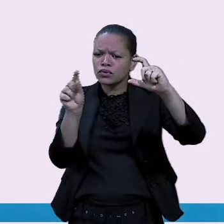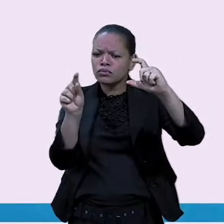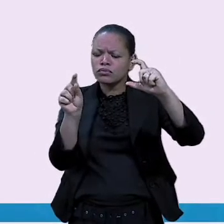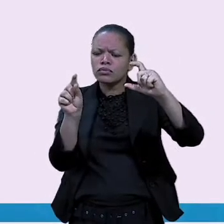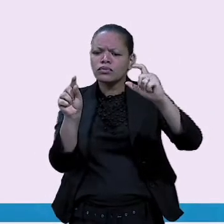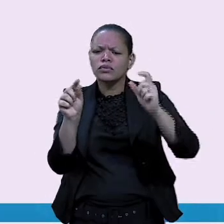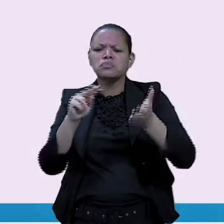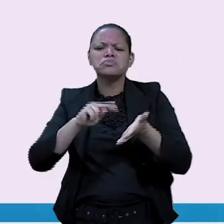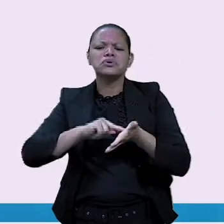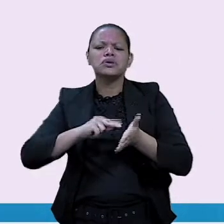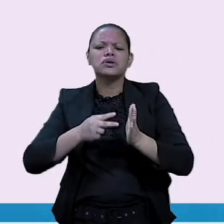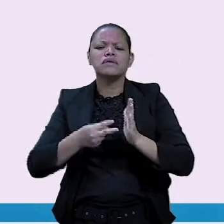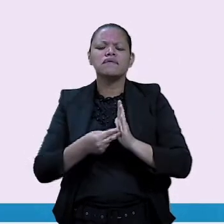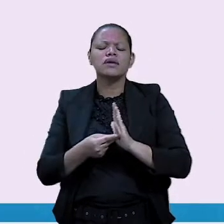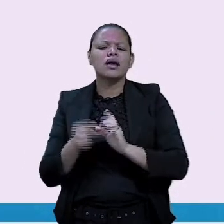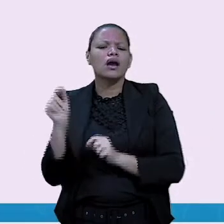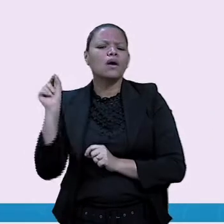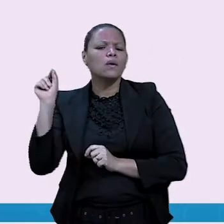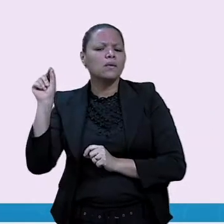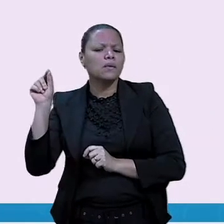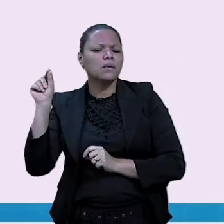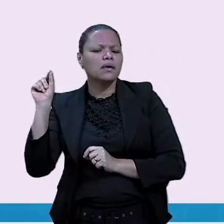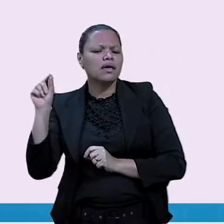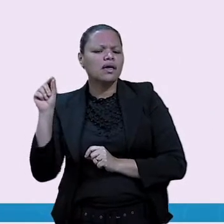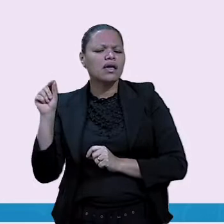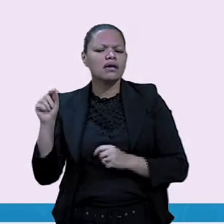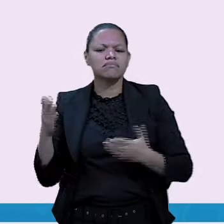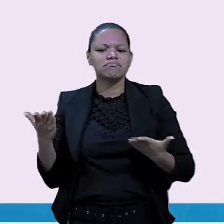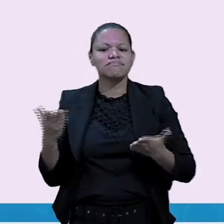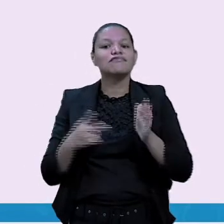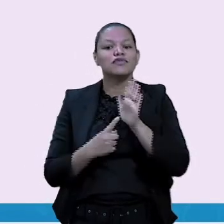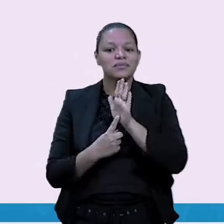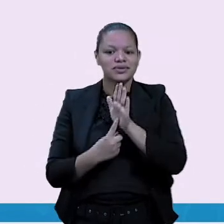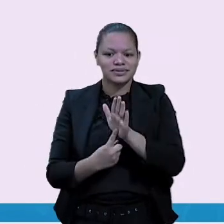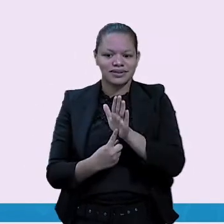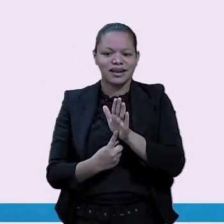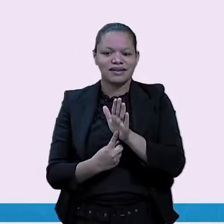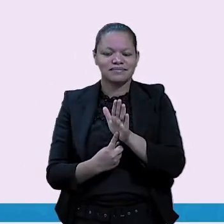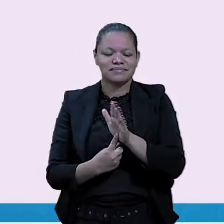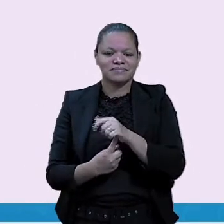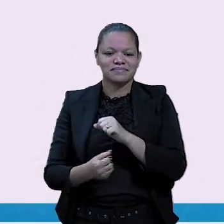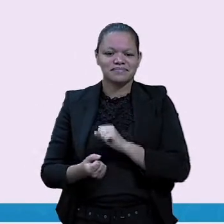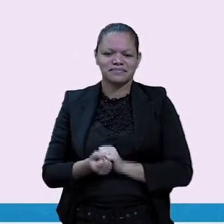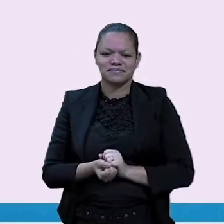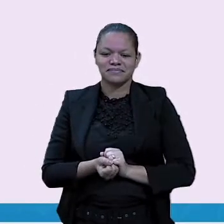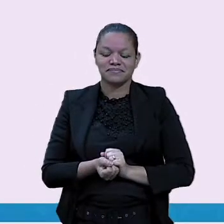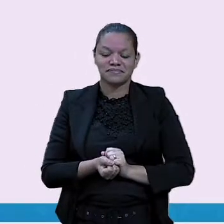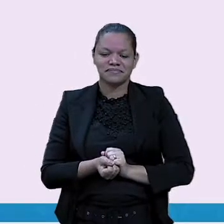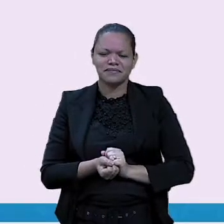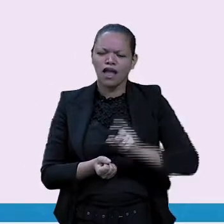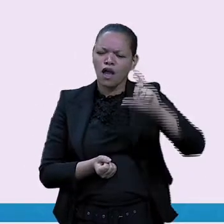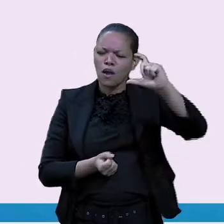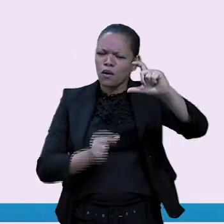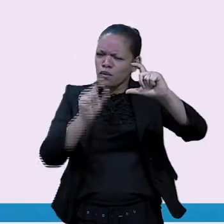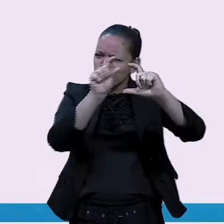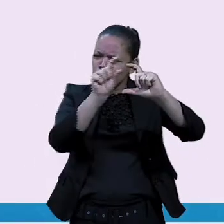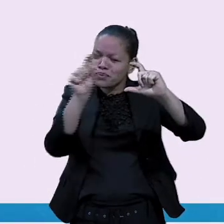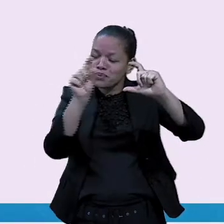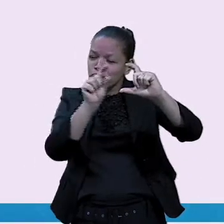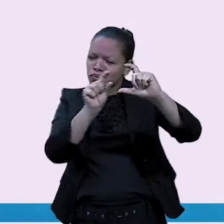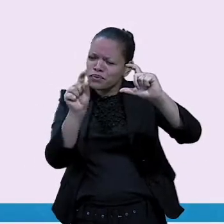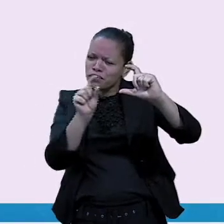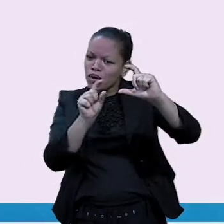gênero textual que a professora Andresa aqui tanto gosta. As tirinhas são uma forma divertida de